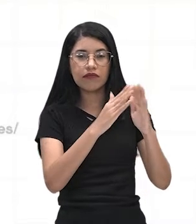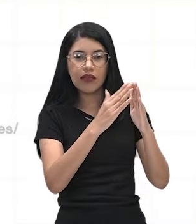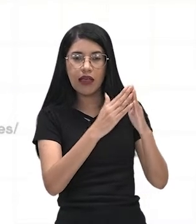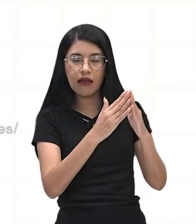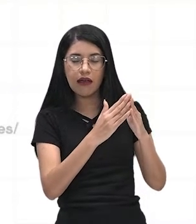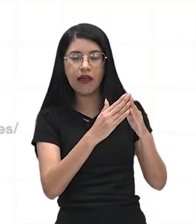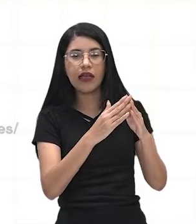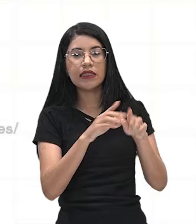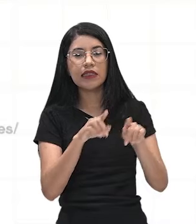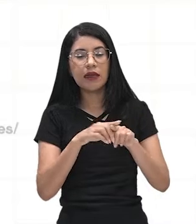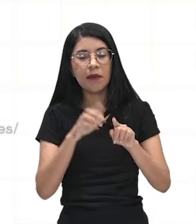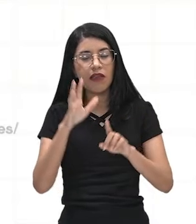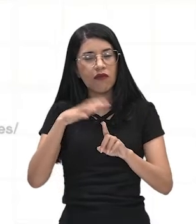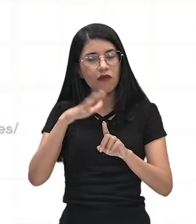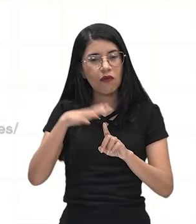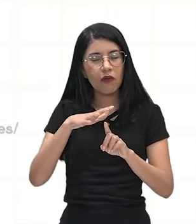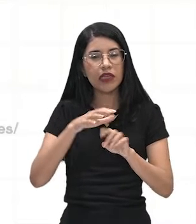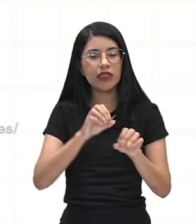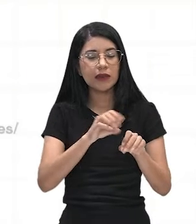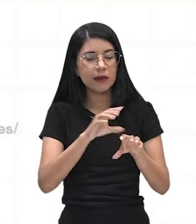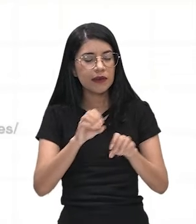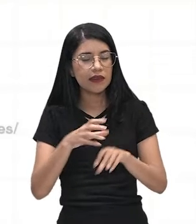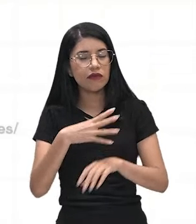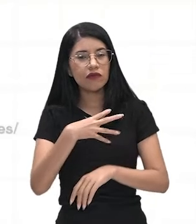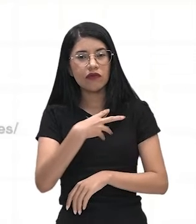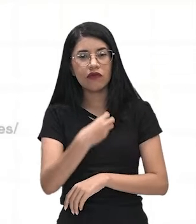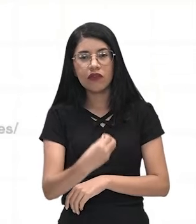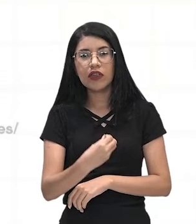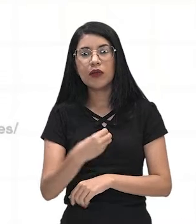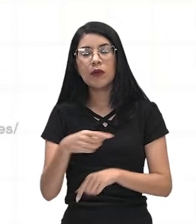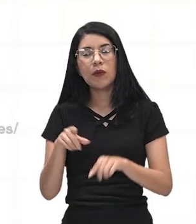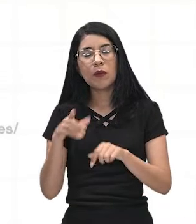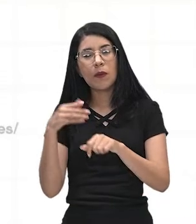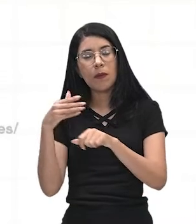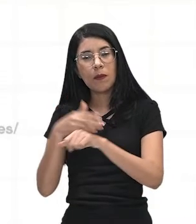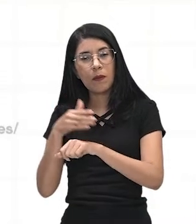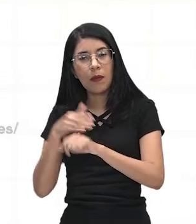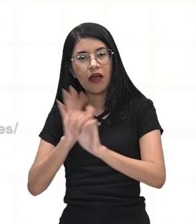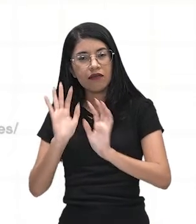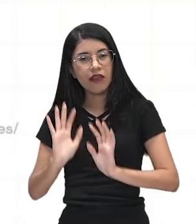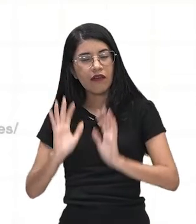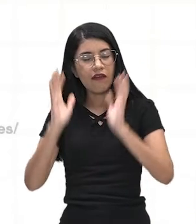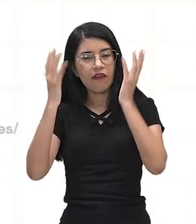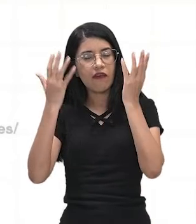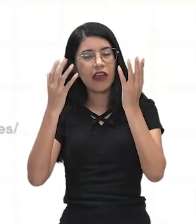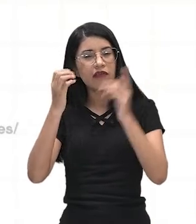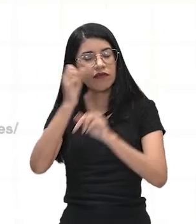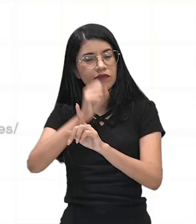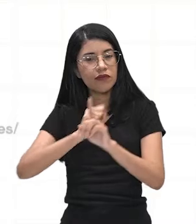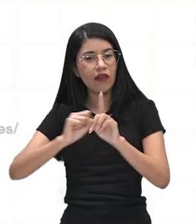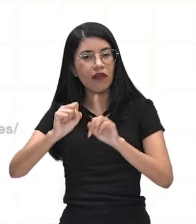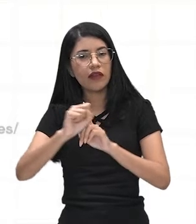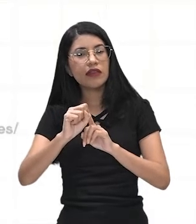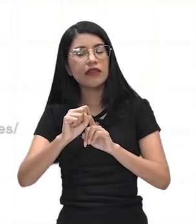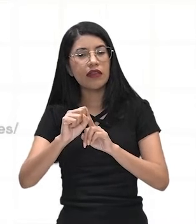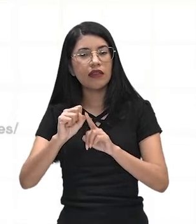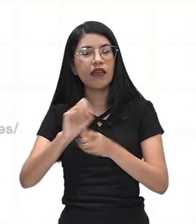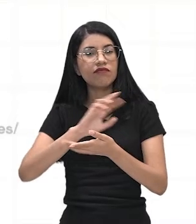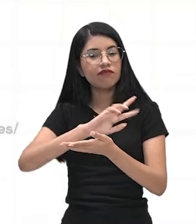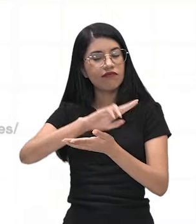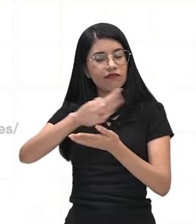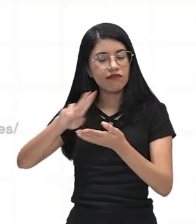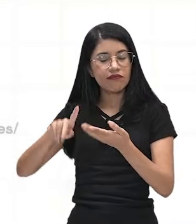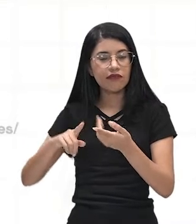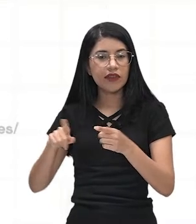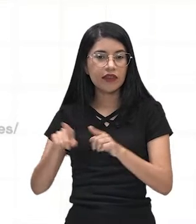na educação dos seus filhos, elas participavam de eventos sociais dentro da sociedade romana,